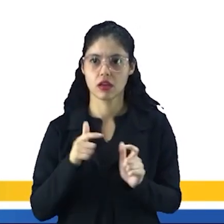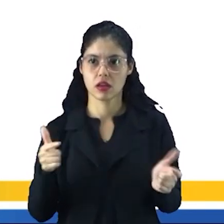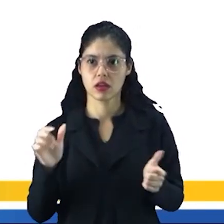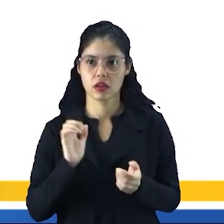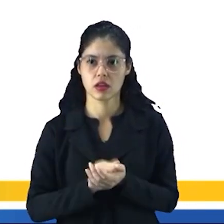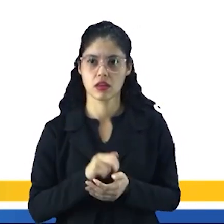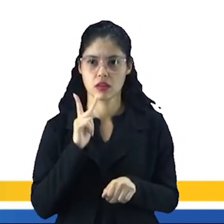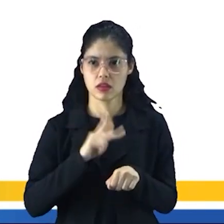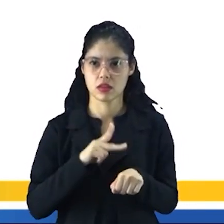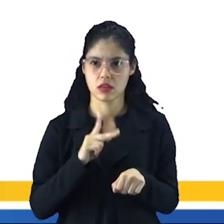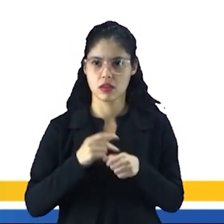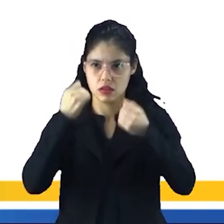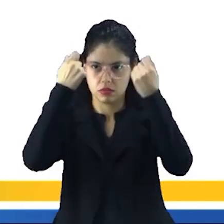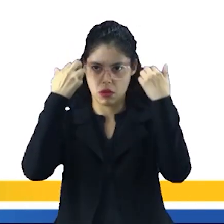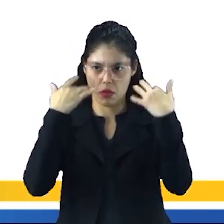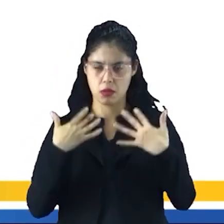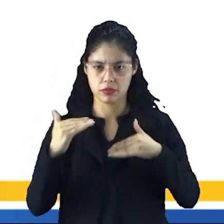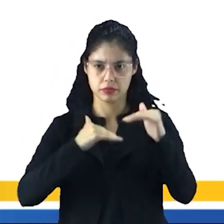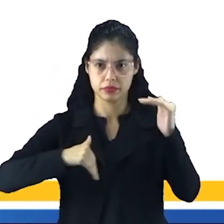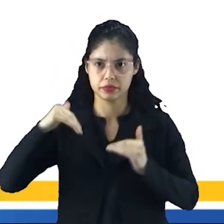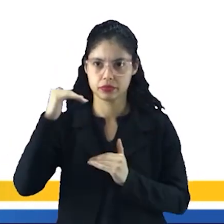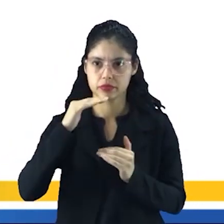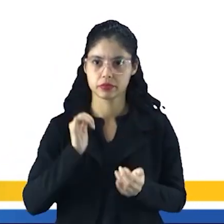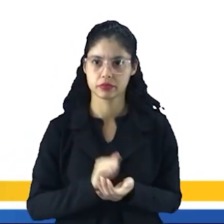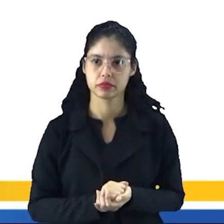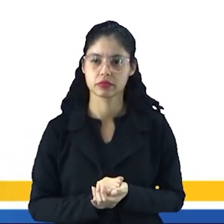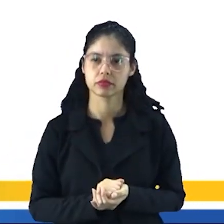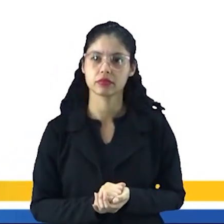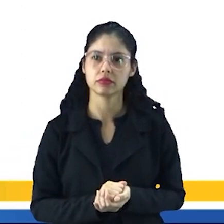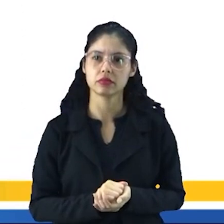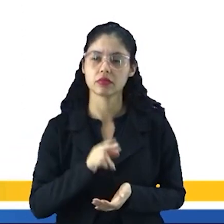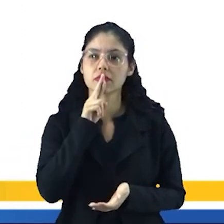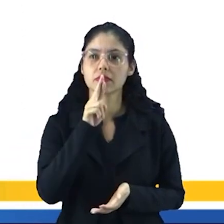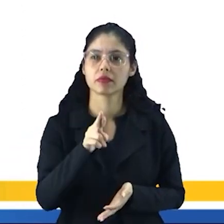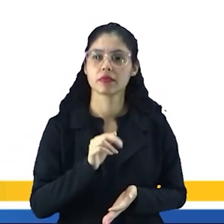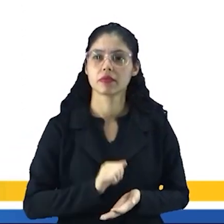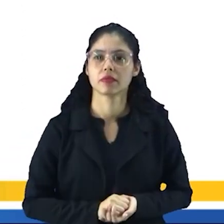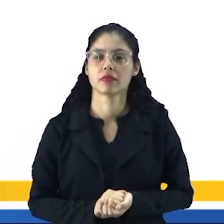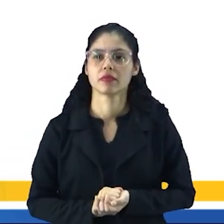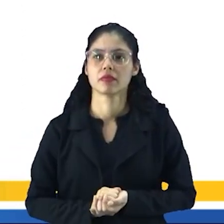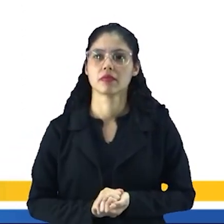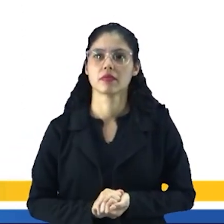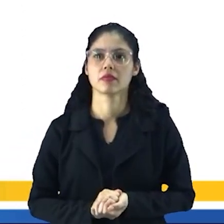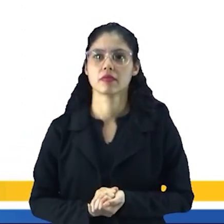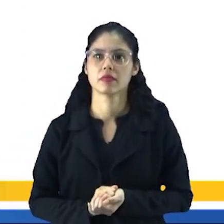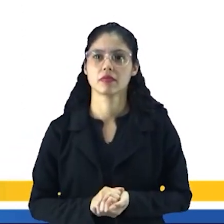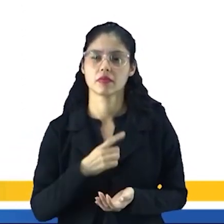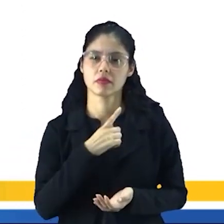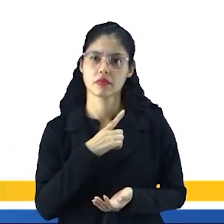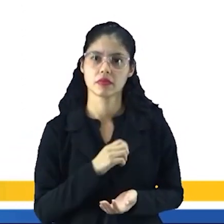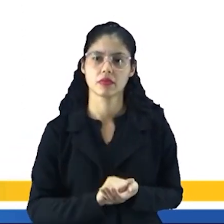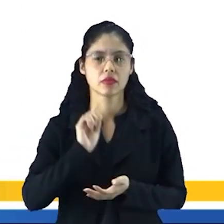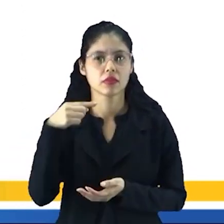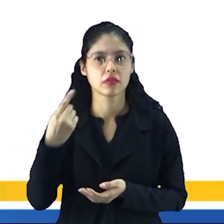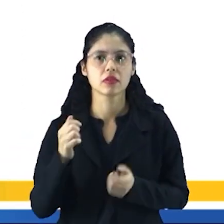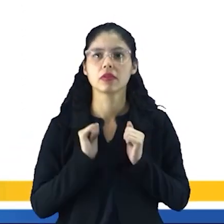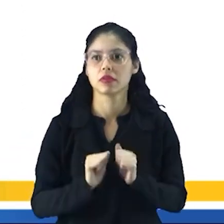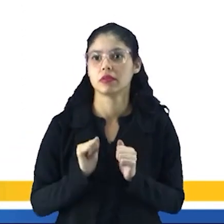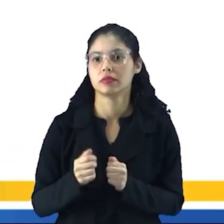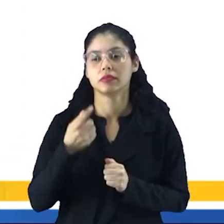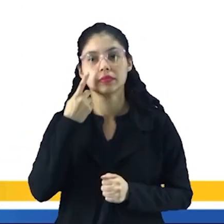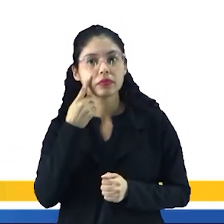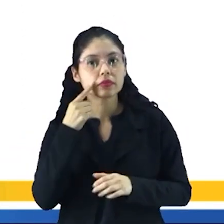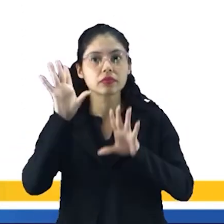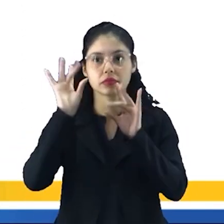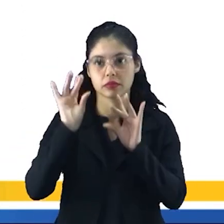abrandar estas pedras suando e muito acima. Eu vou trazer logo a resposta para vocês, gente, porque depois vocês podem